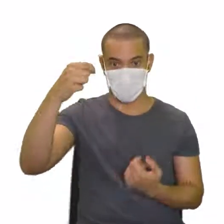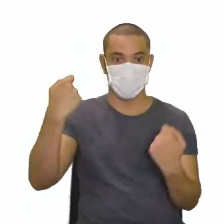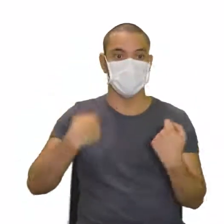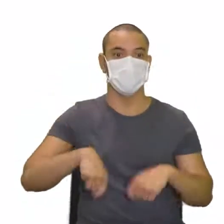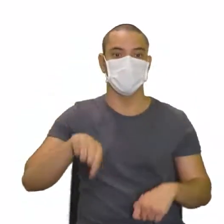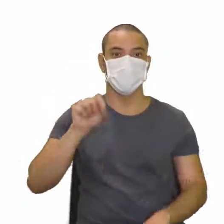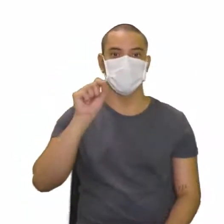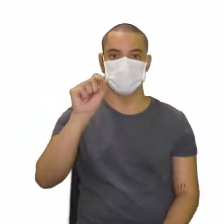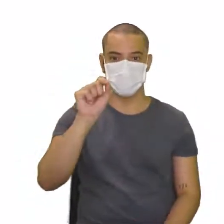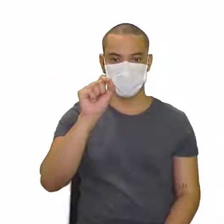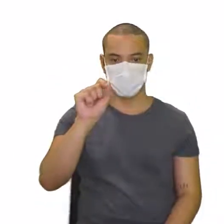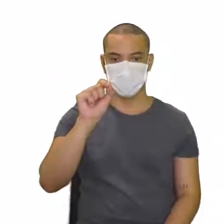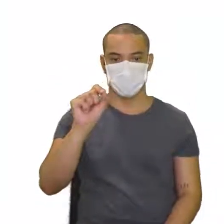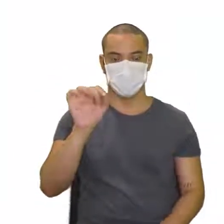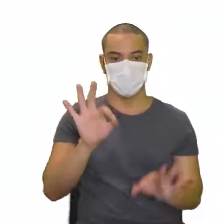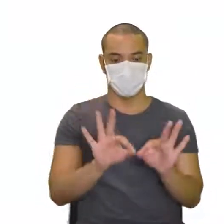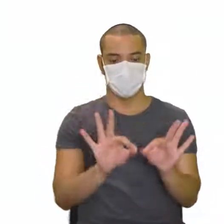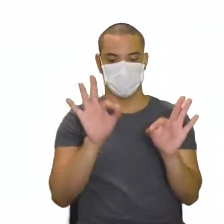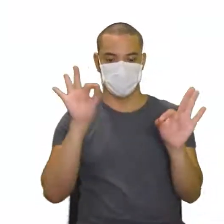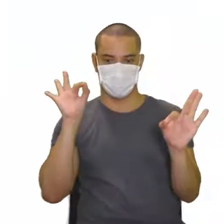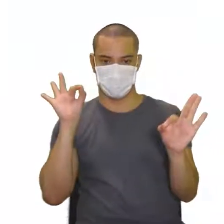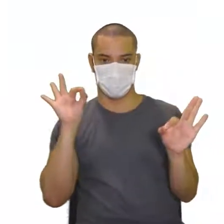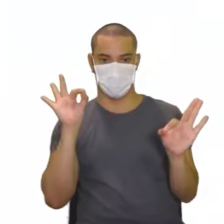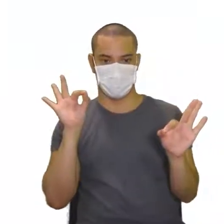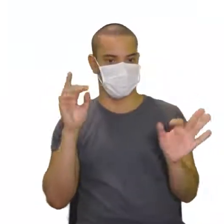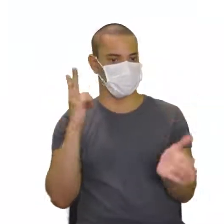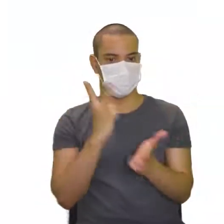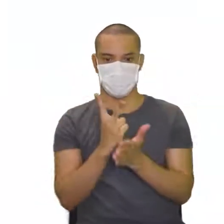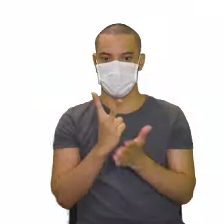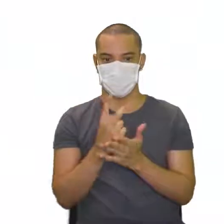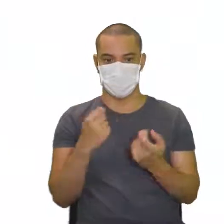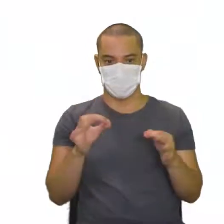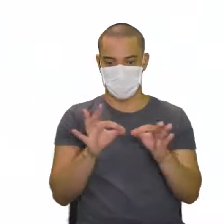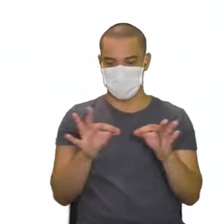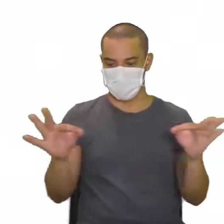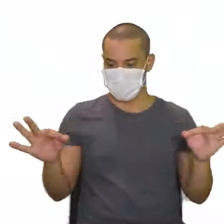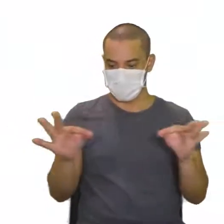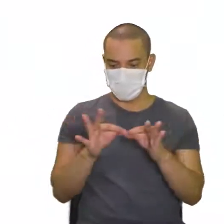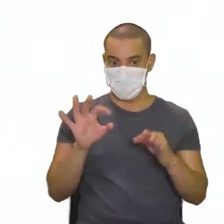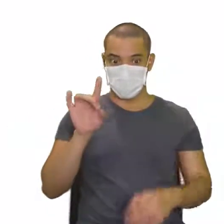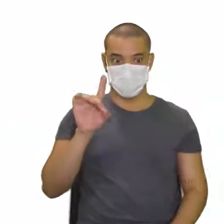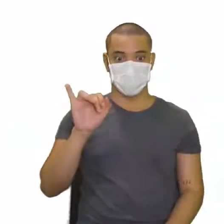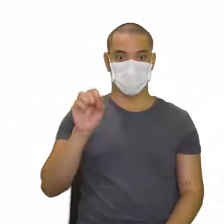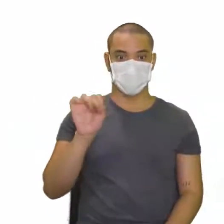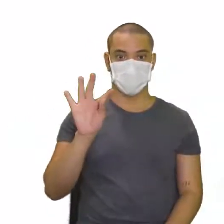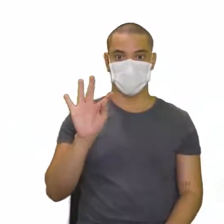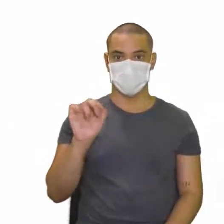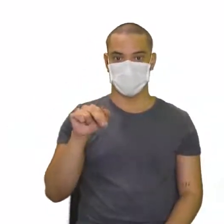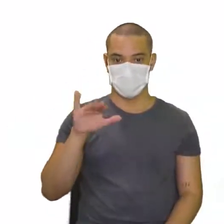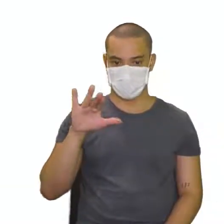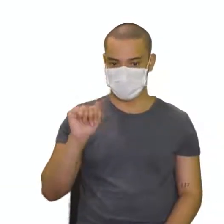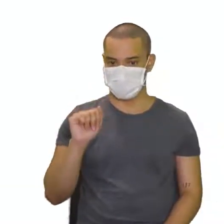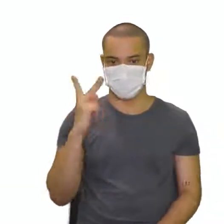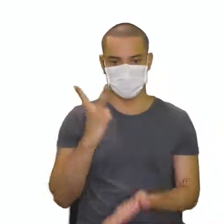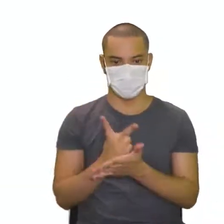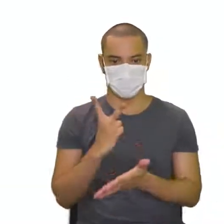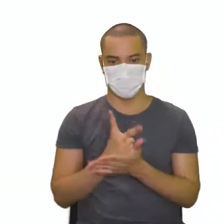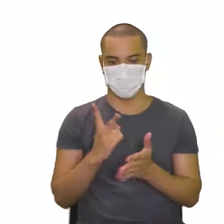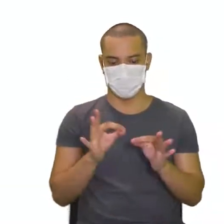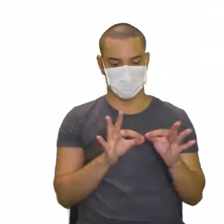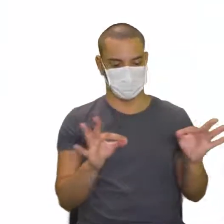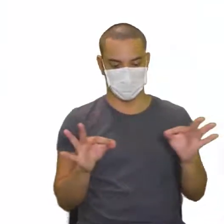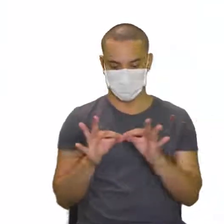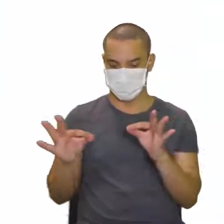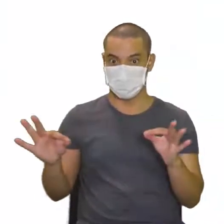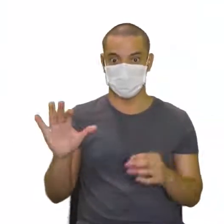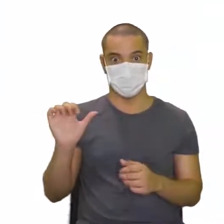de quem? Da distância aqui desse centro, né? Então vai depender, pessoal, dessa distância, ok? Então é